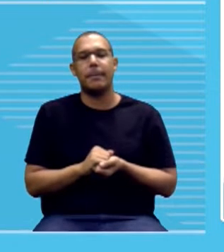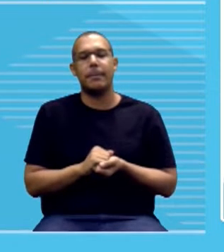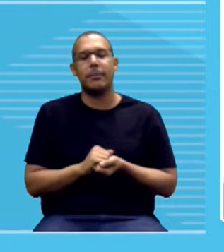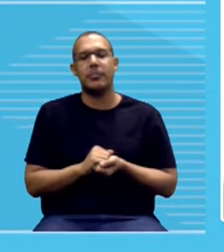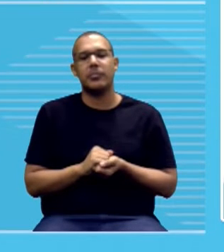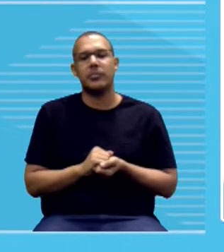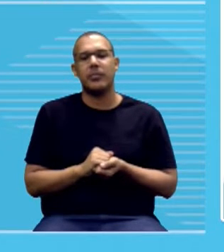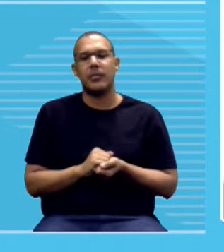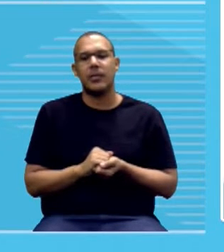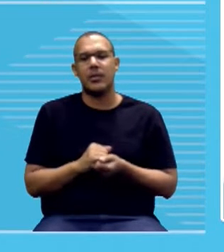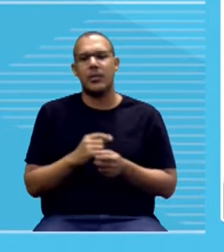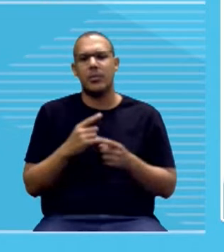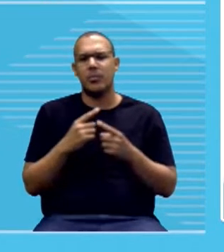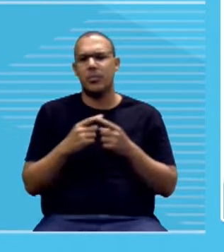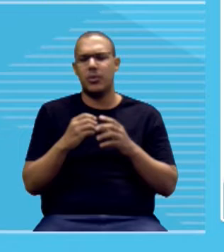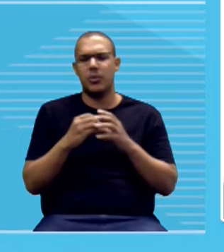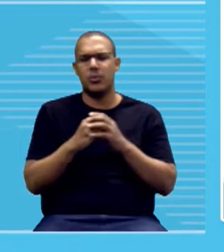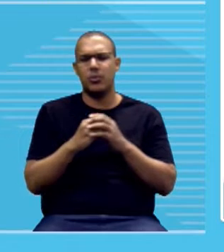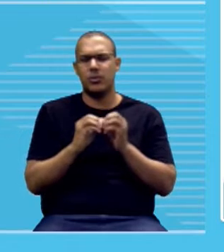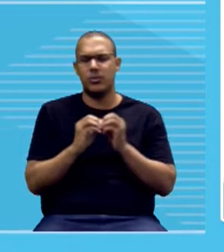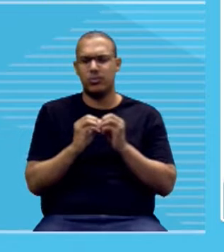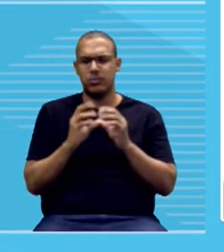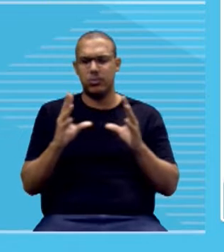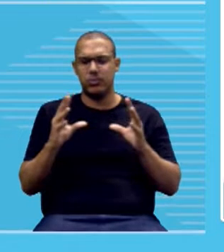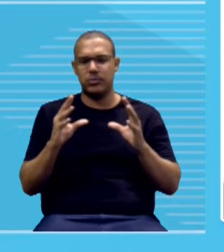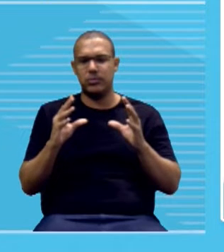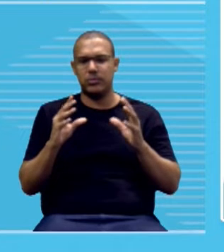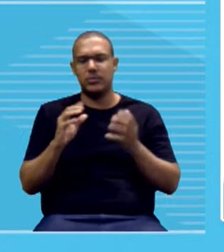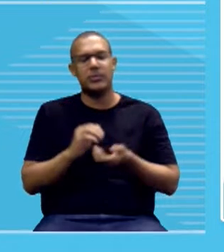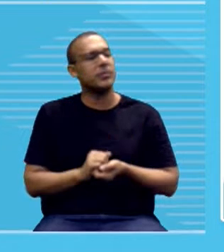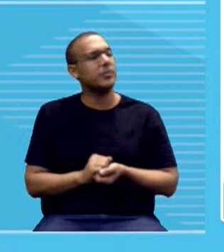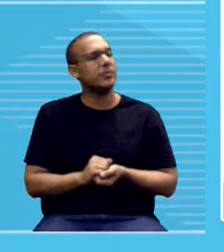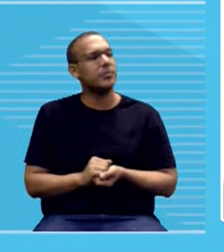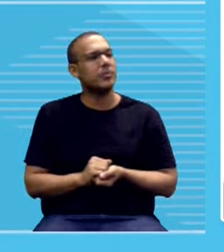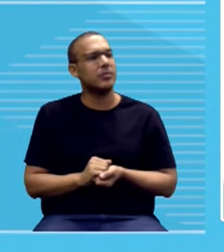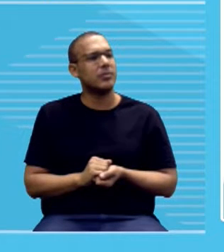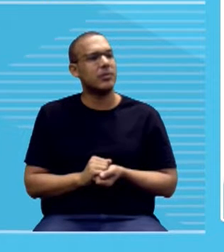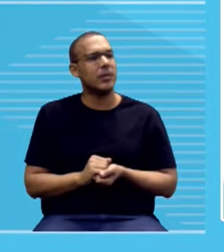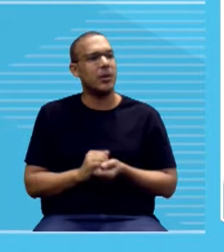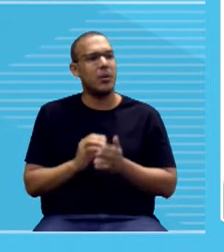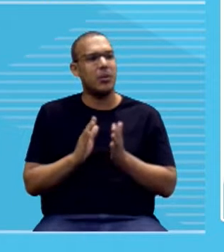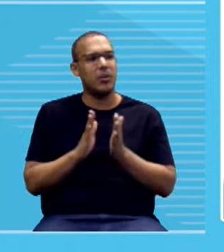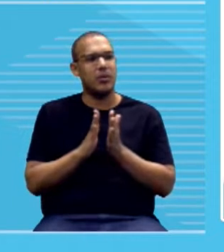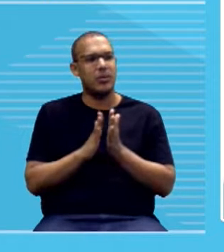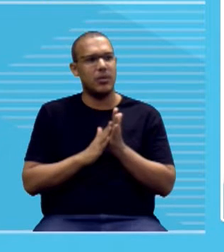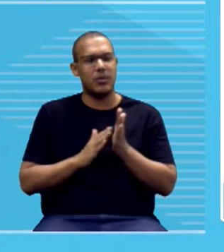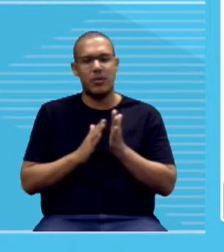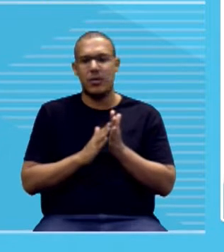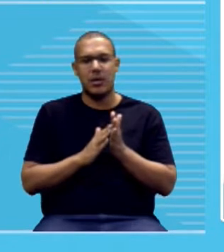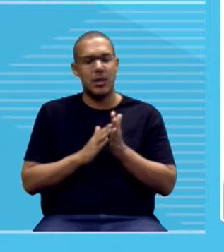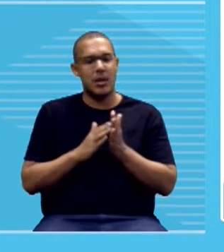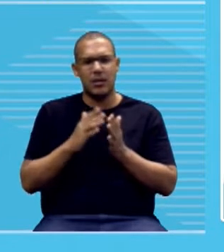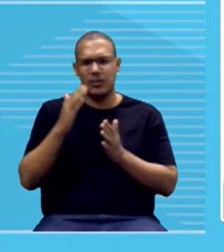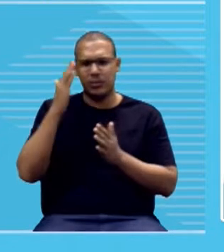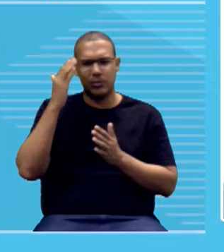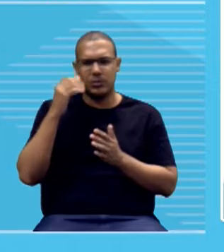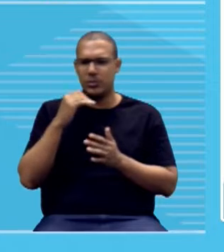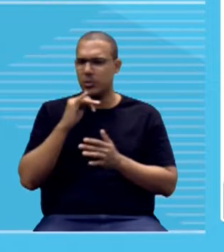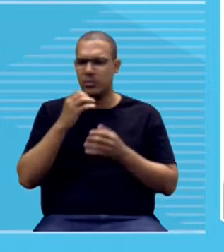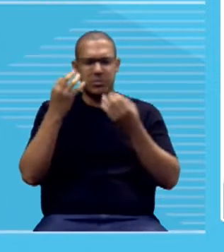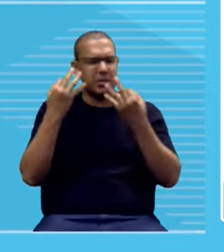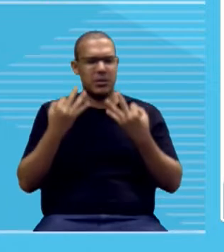por que que o núcleo não estoura? A pergunta foi essa. O Rutherford não soube explicar, né? O cientista não soube explicar o que